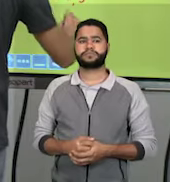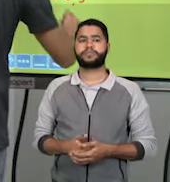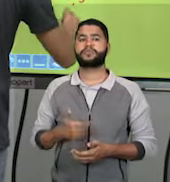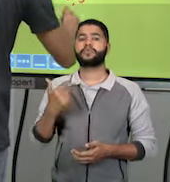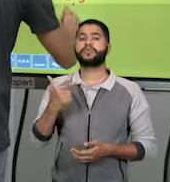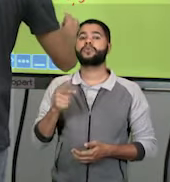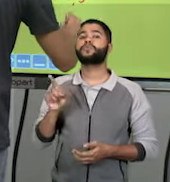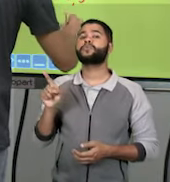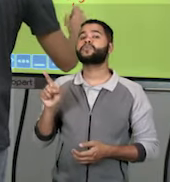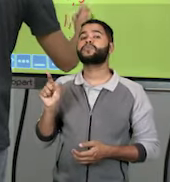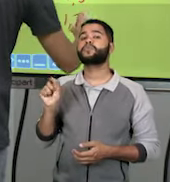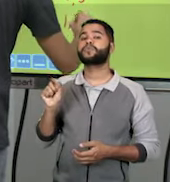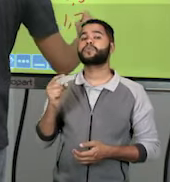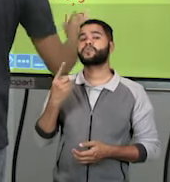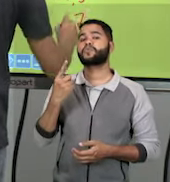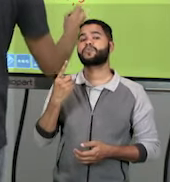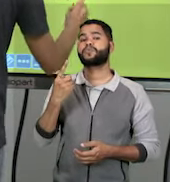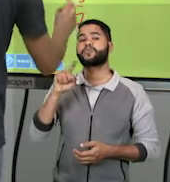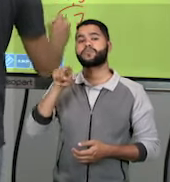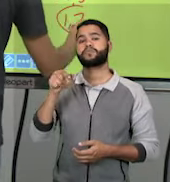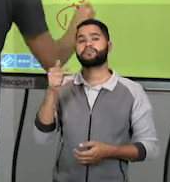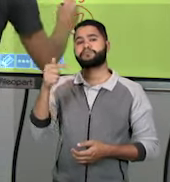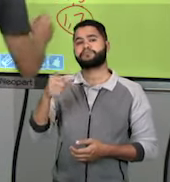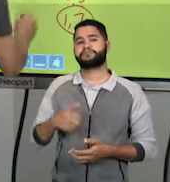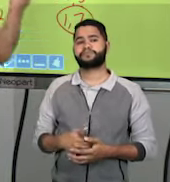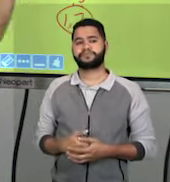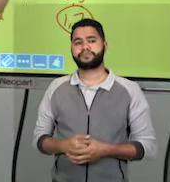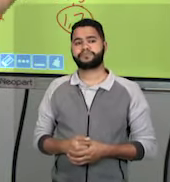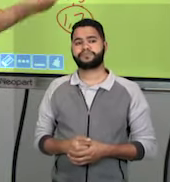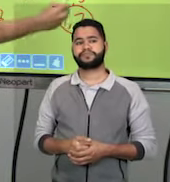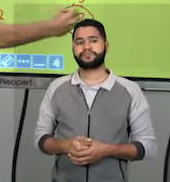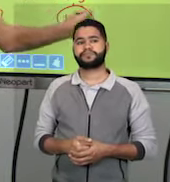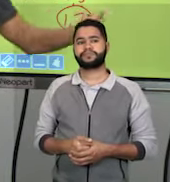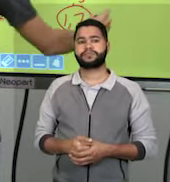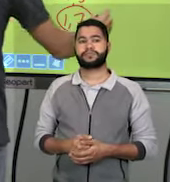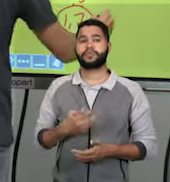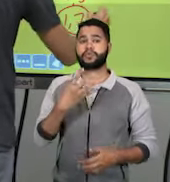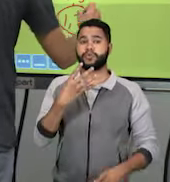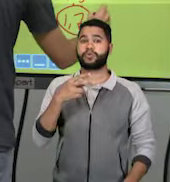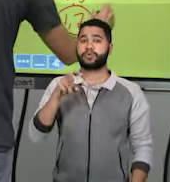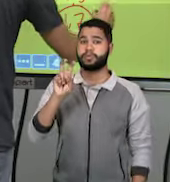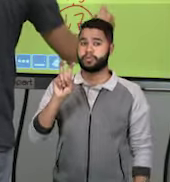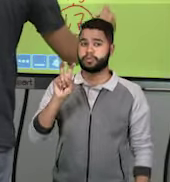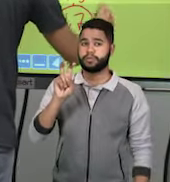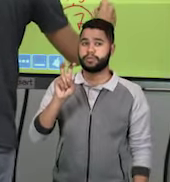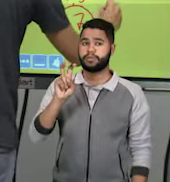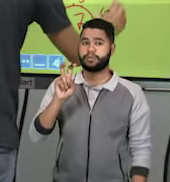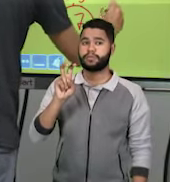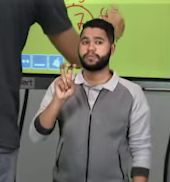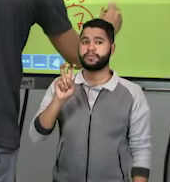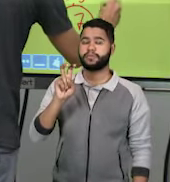momento vai dar o quê? 1,7. Então, o log de 45